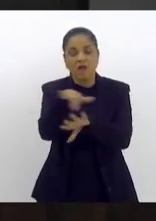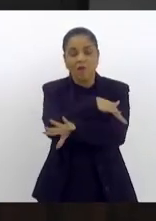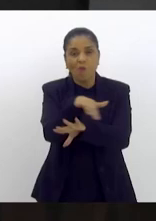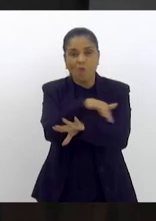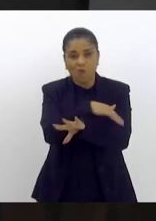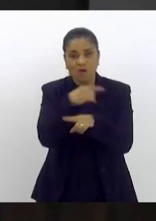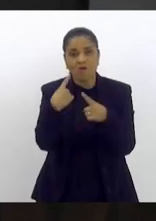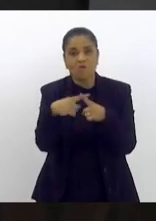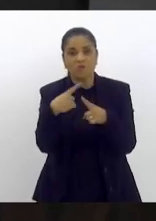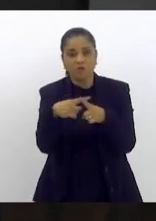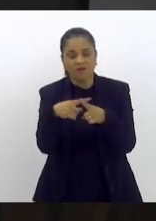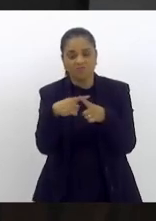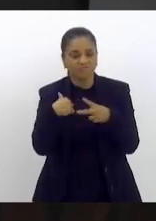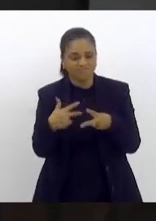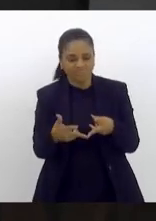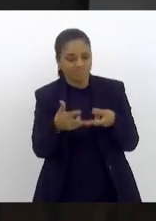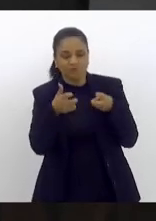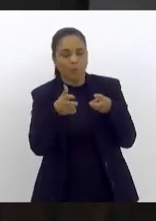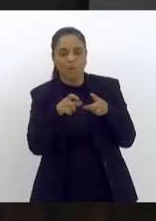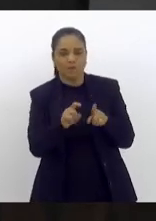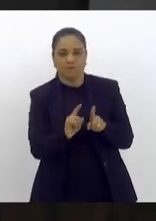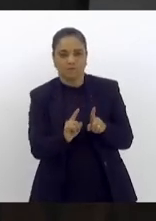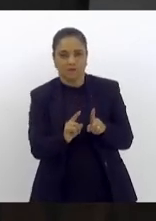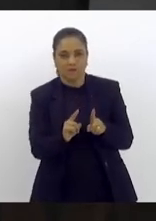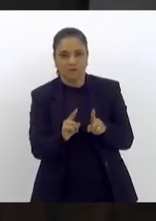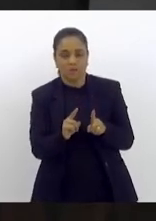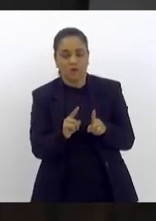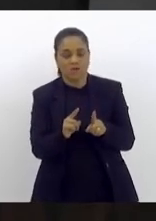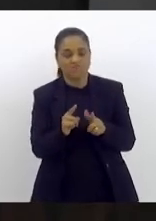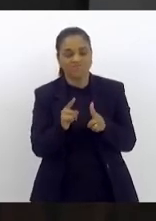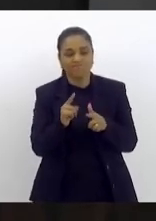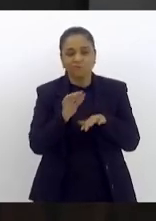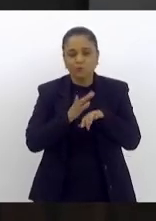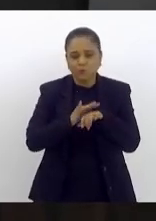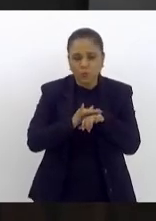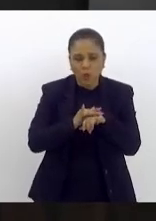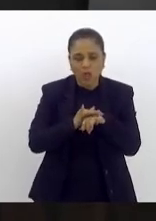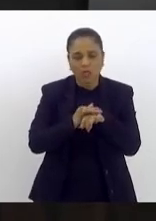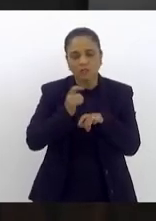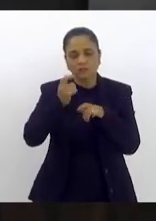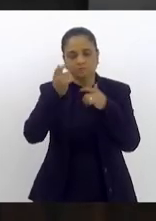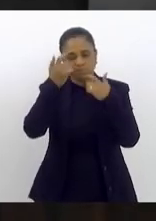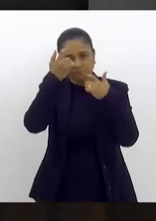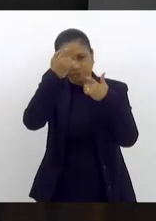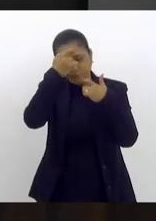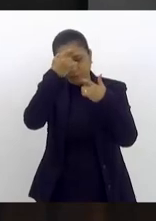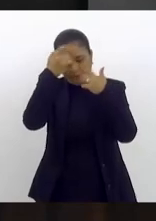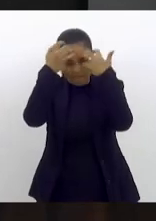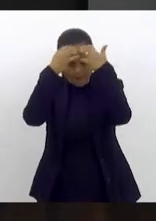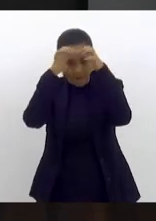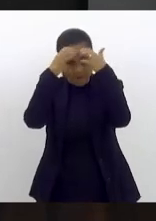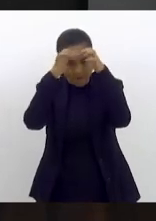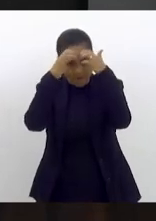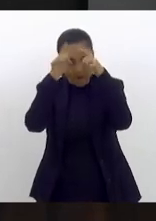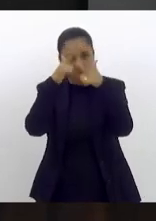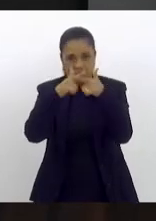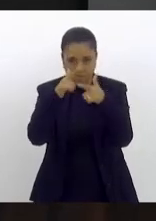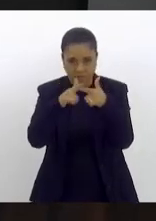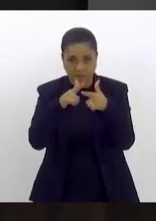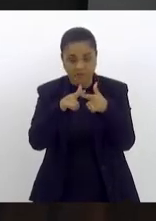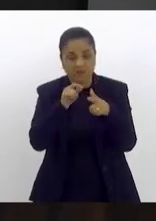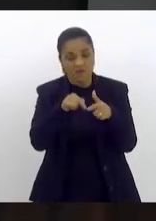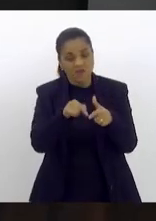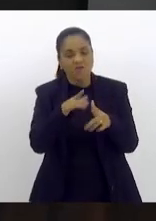distinguir. Ele é doente mental. Então, eu acredito que o deputado não